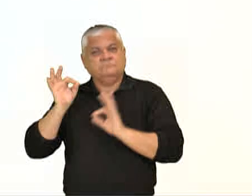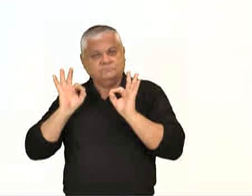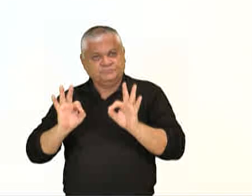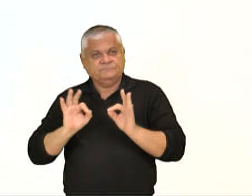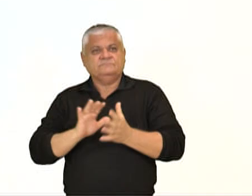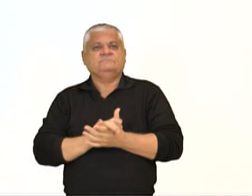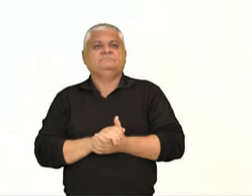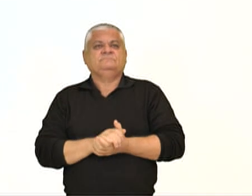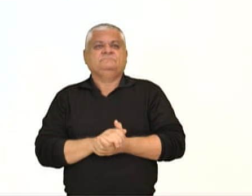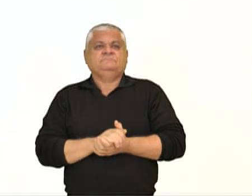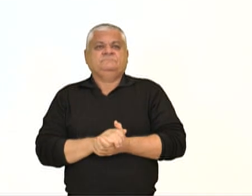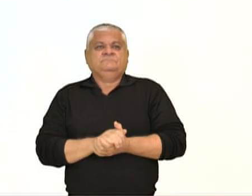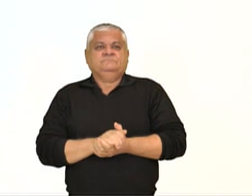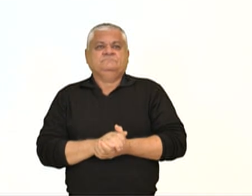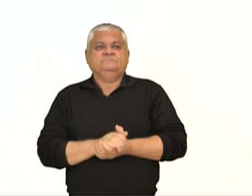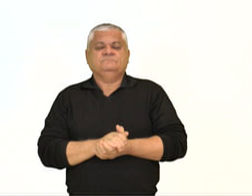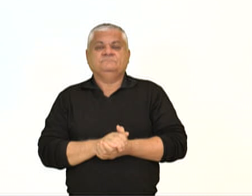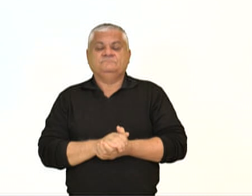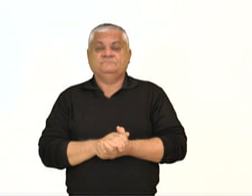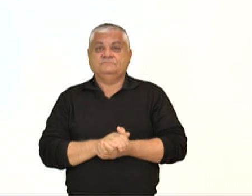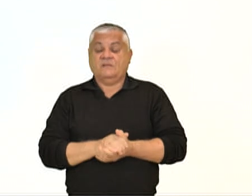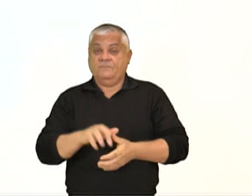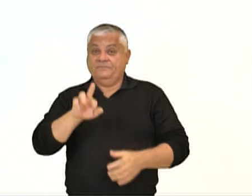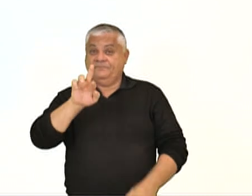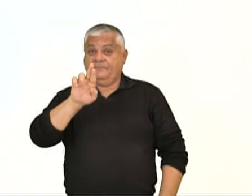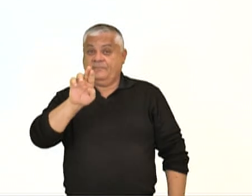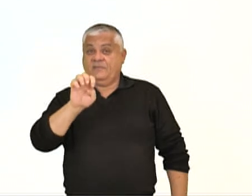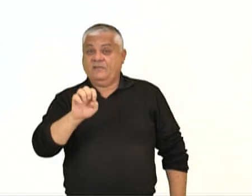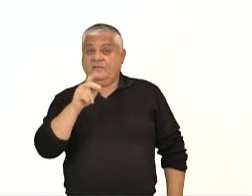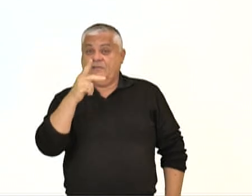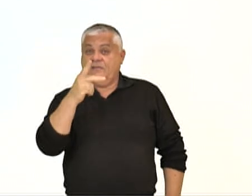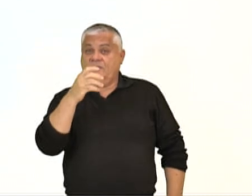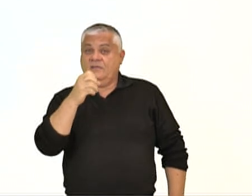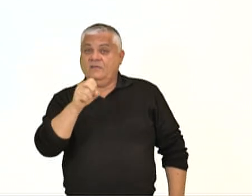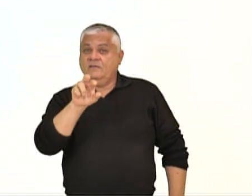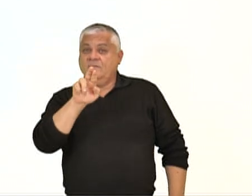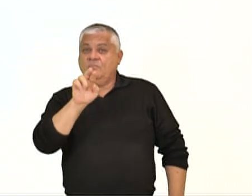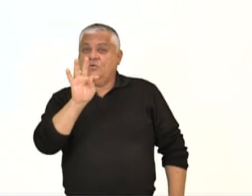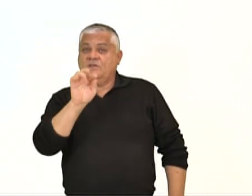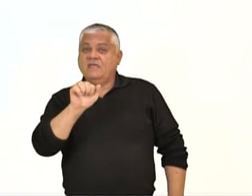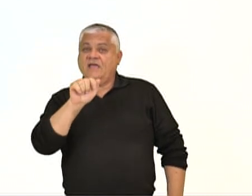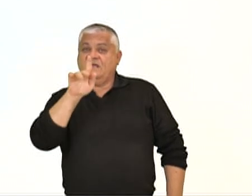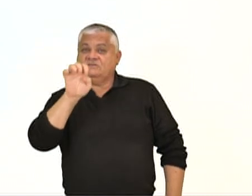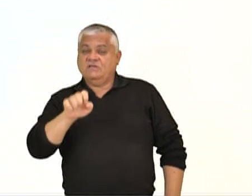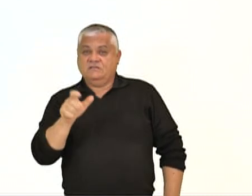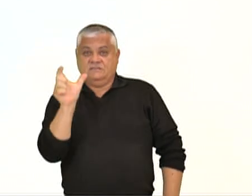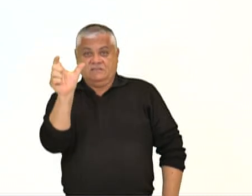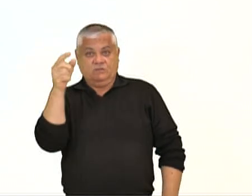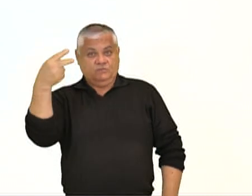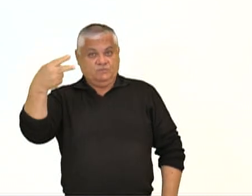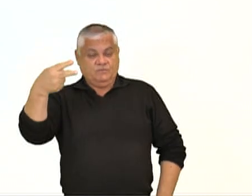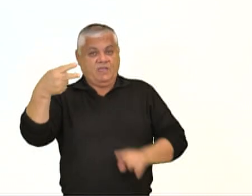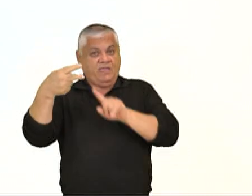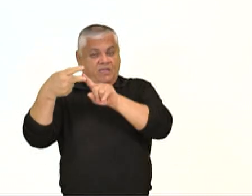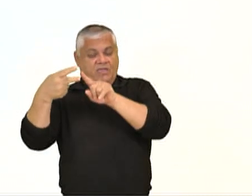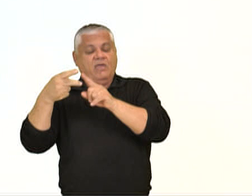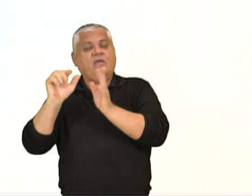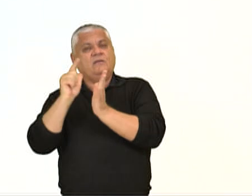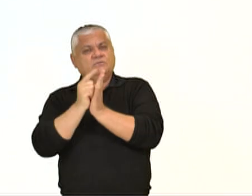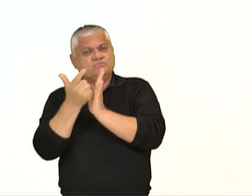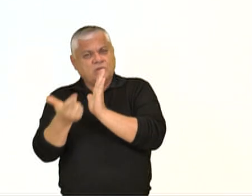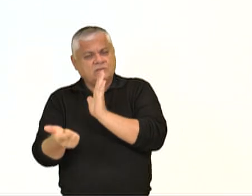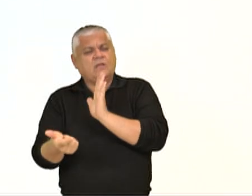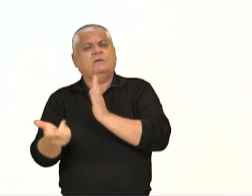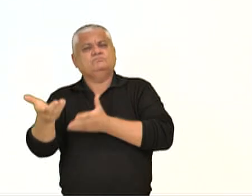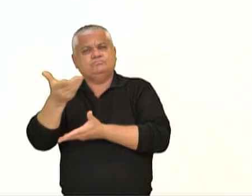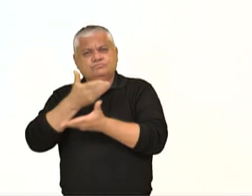apresentado. Então, a reportagem. Como nós vimos, que é o segundo texto, ele é um texto jornalístico que